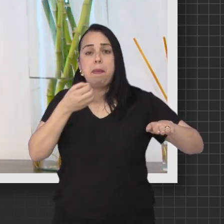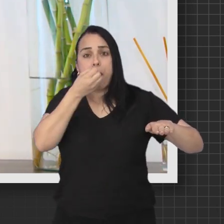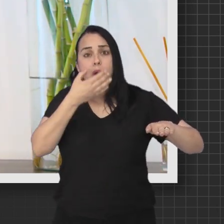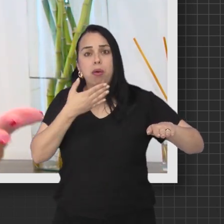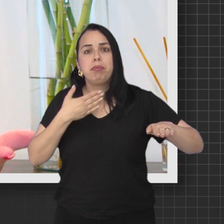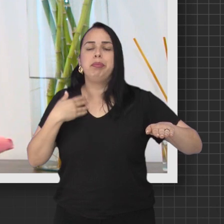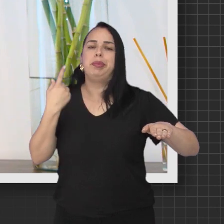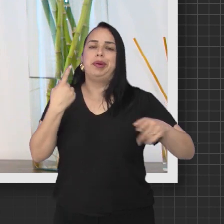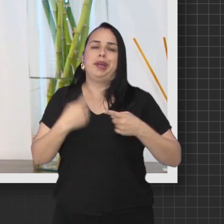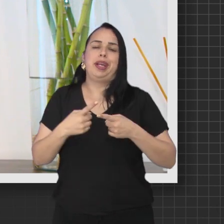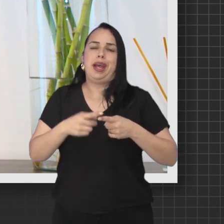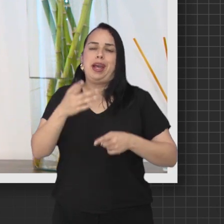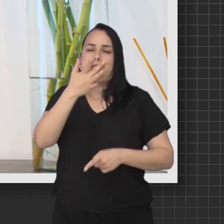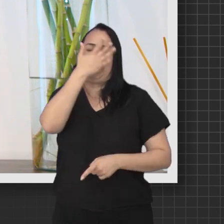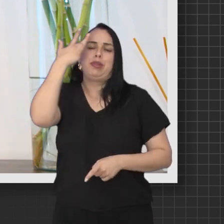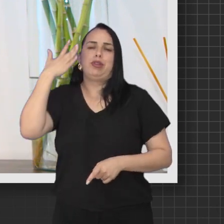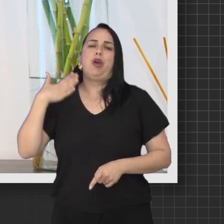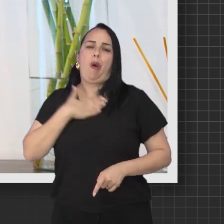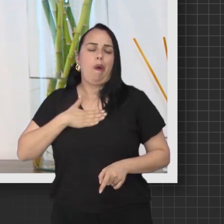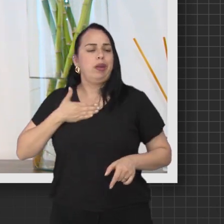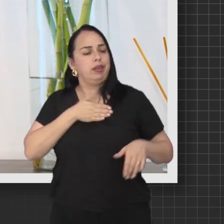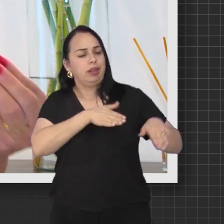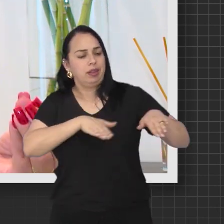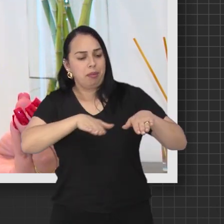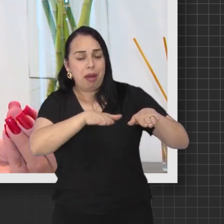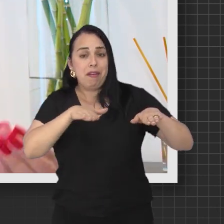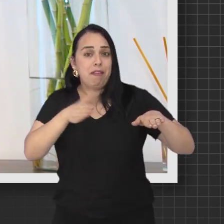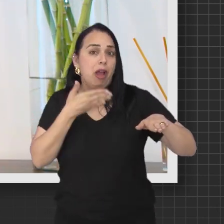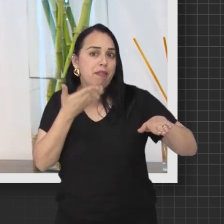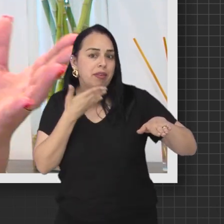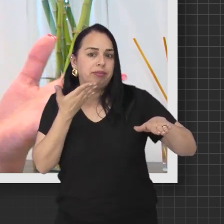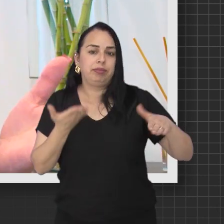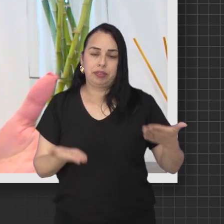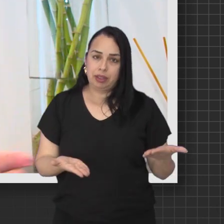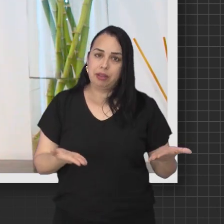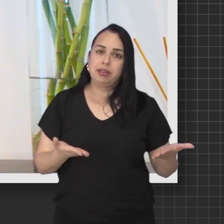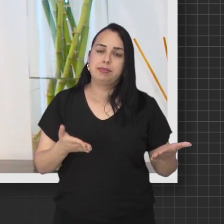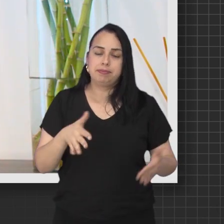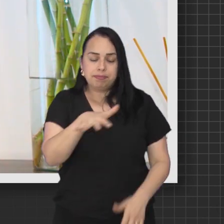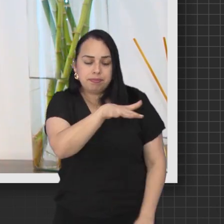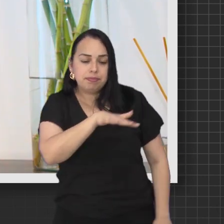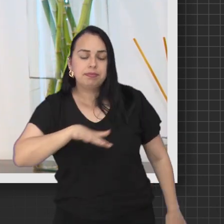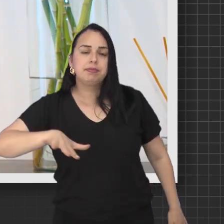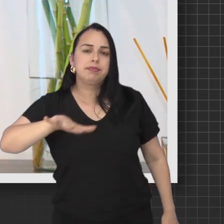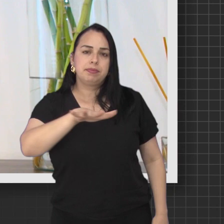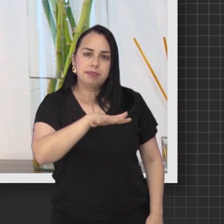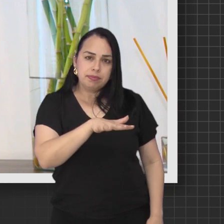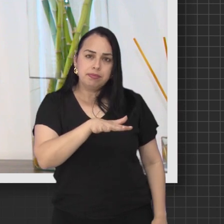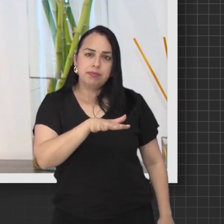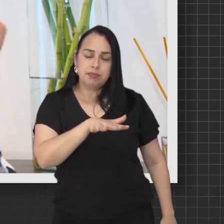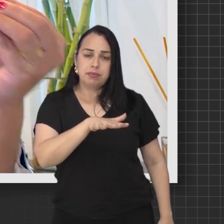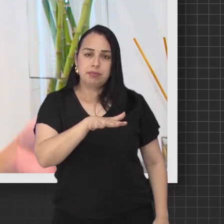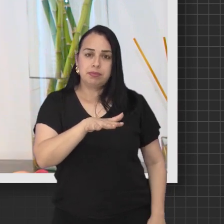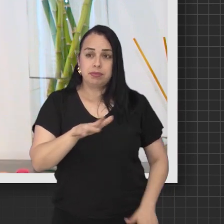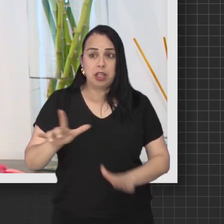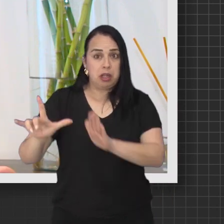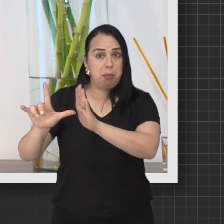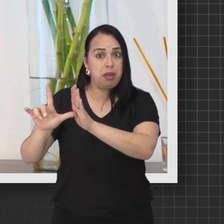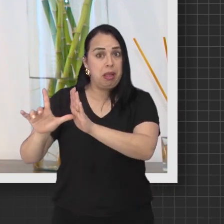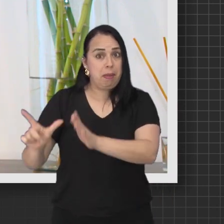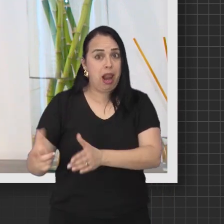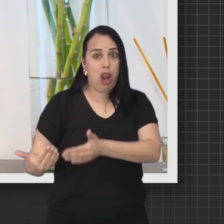o cliente para o comércio em geral. Nesses casos, em tese, o estabelecimento ele